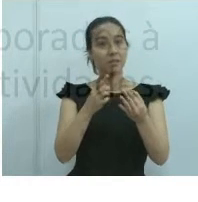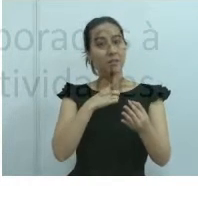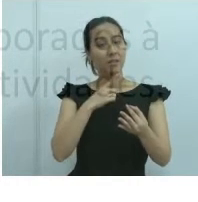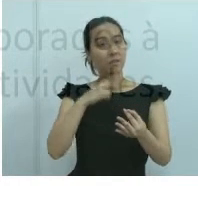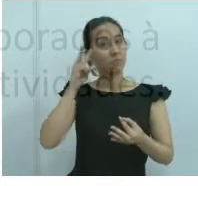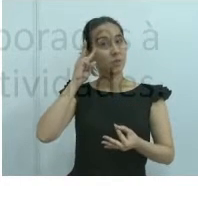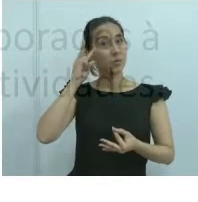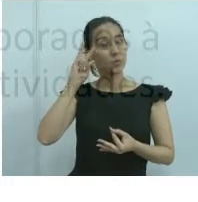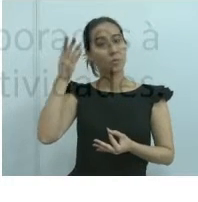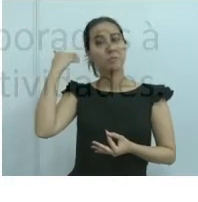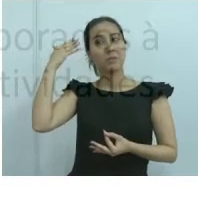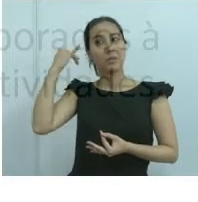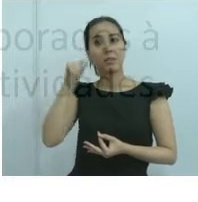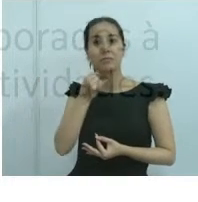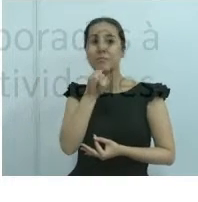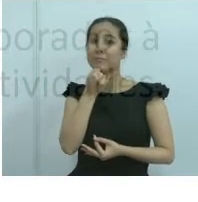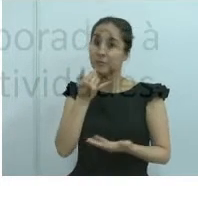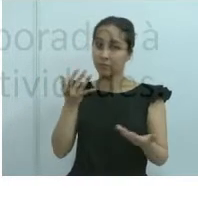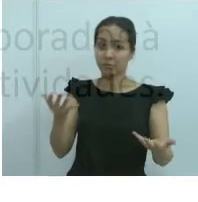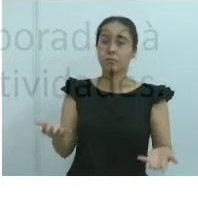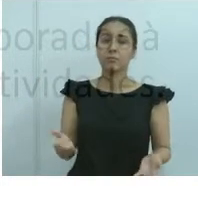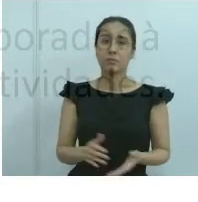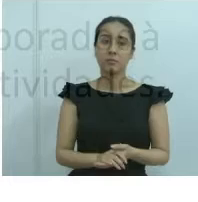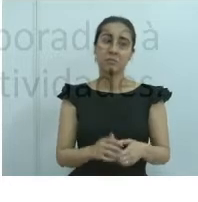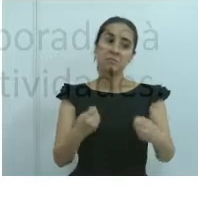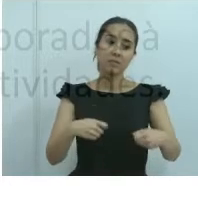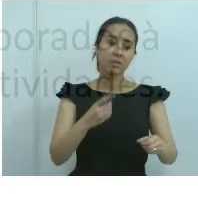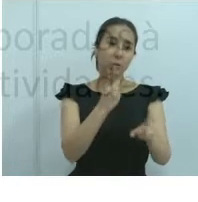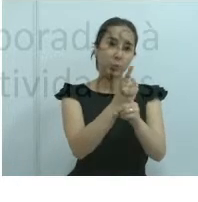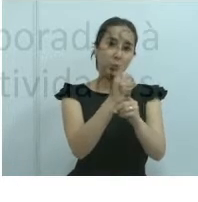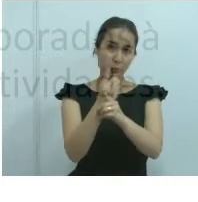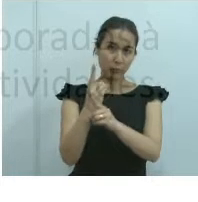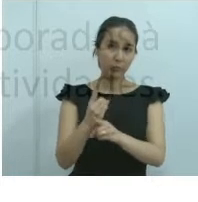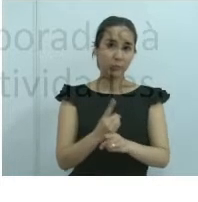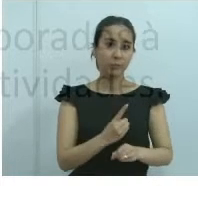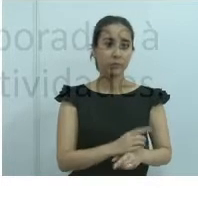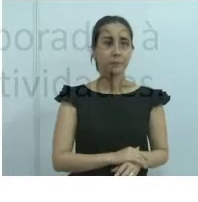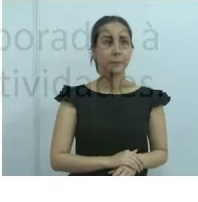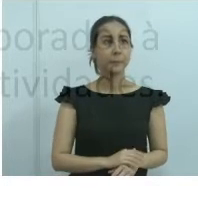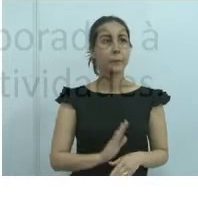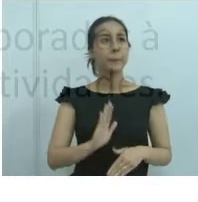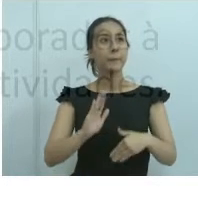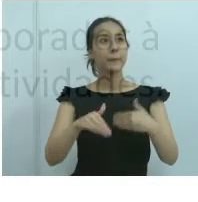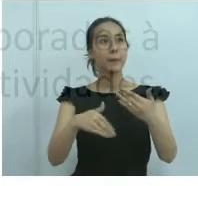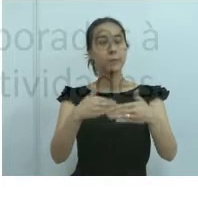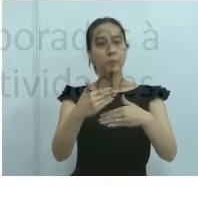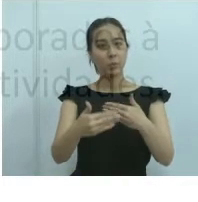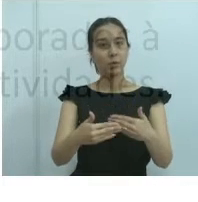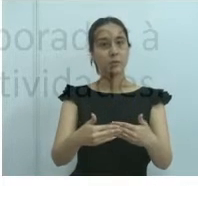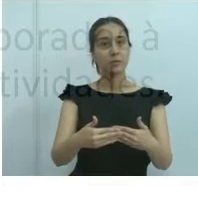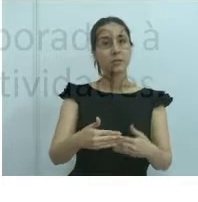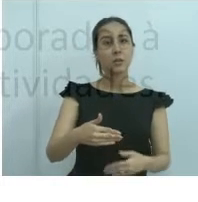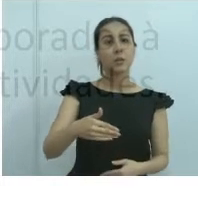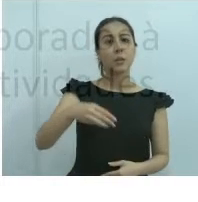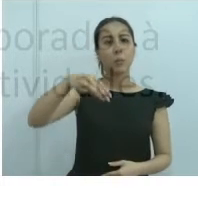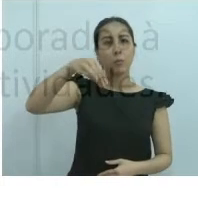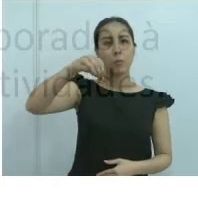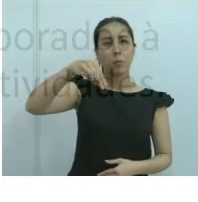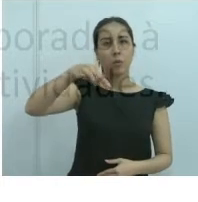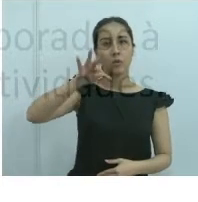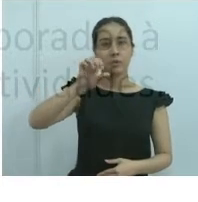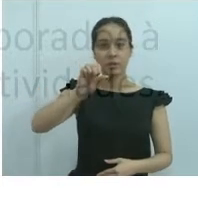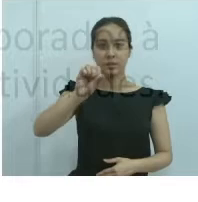e trem ou a pé ou deus sabe lá como na mesma época chegar ao monte sião 456 famílias